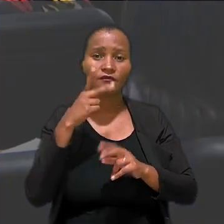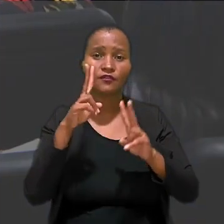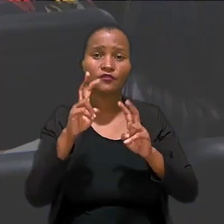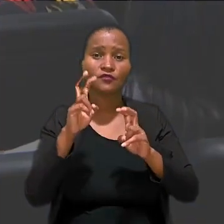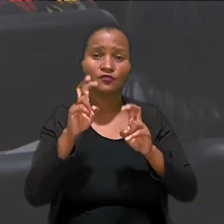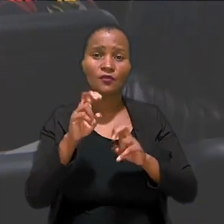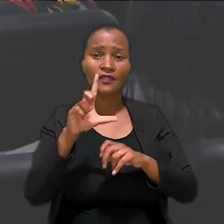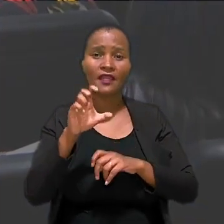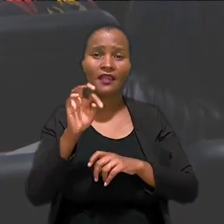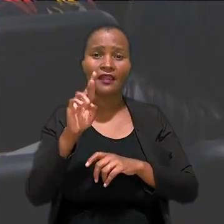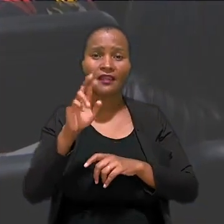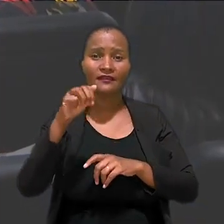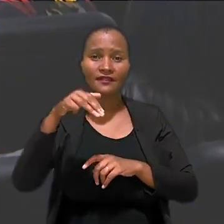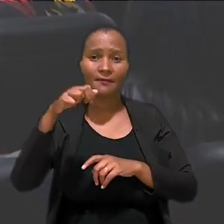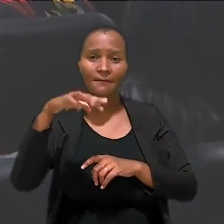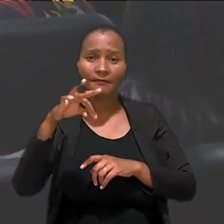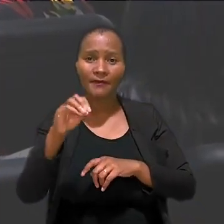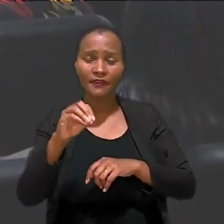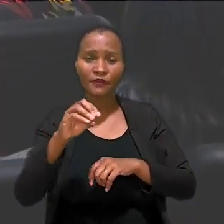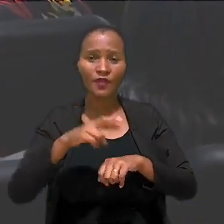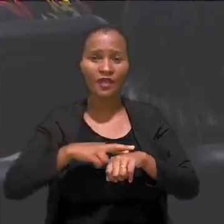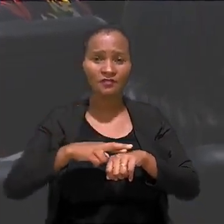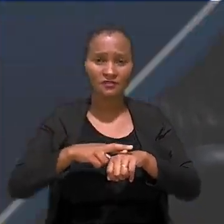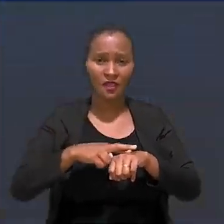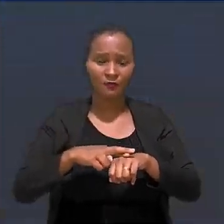E ainda vamos falar sobre letramento racial.